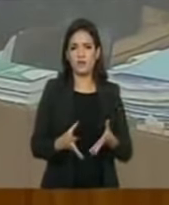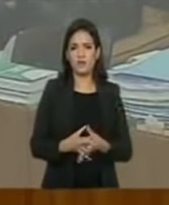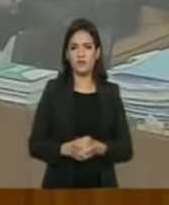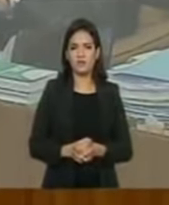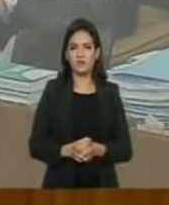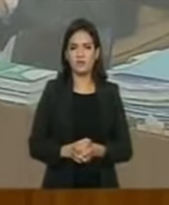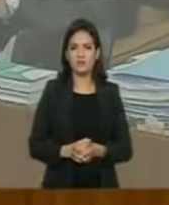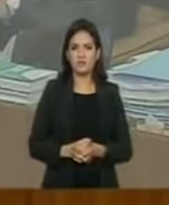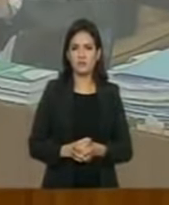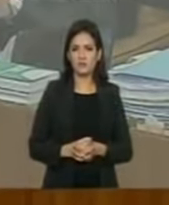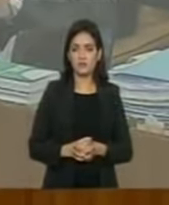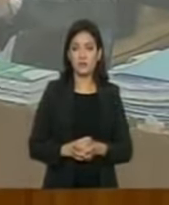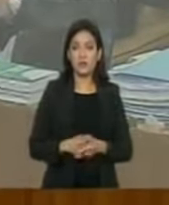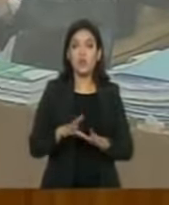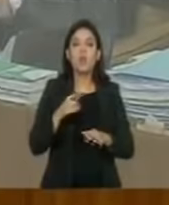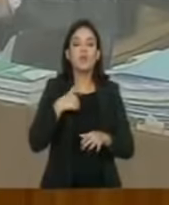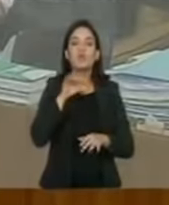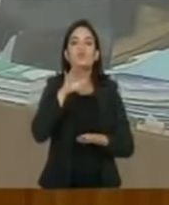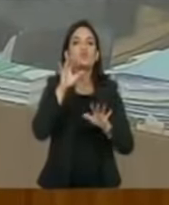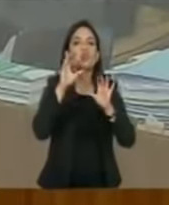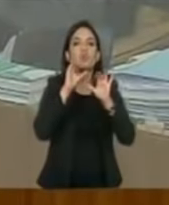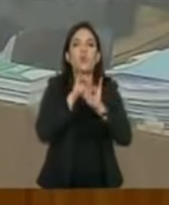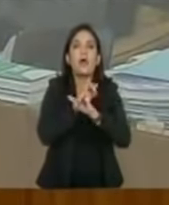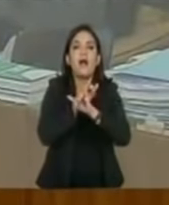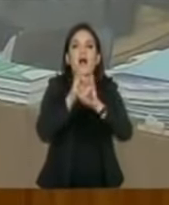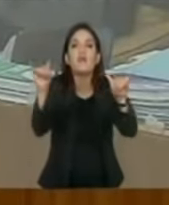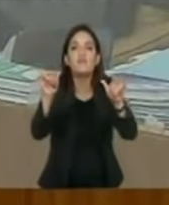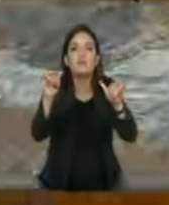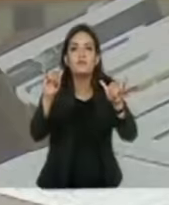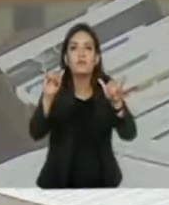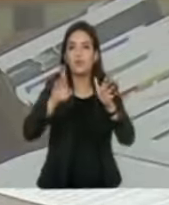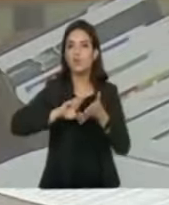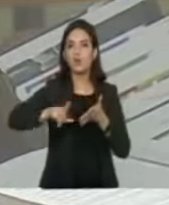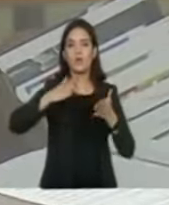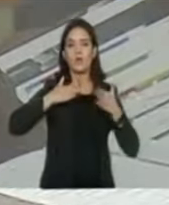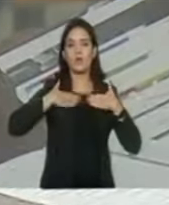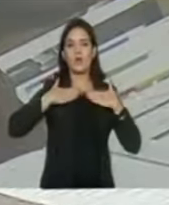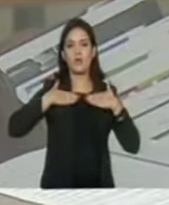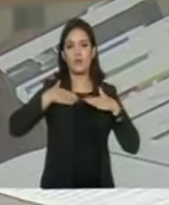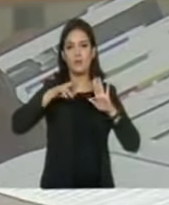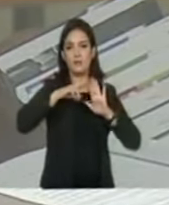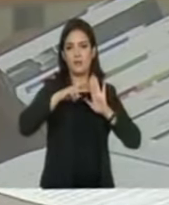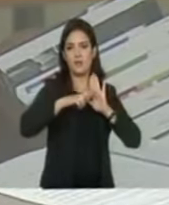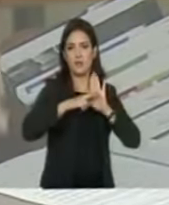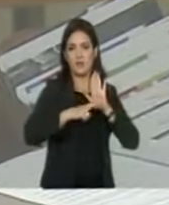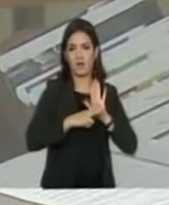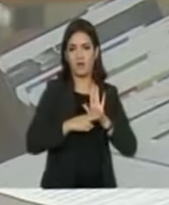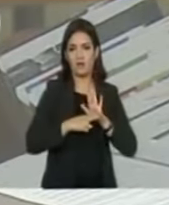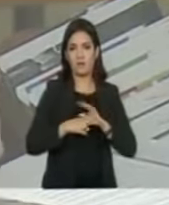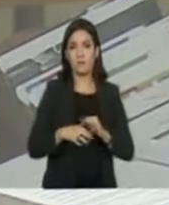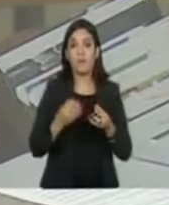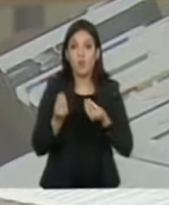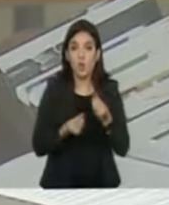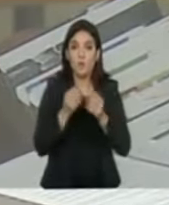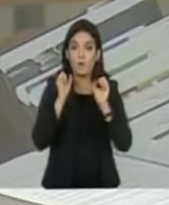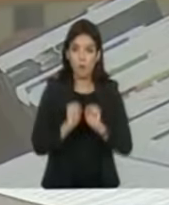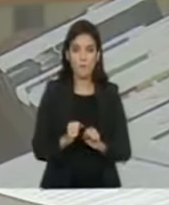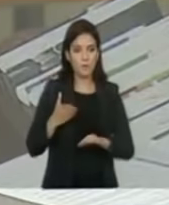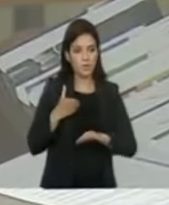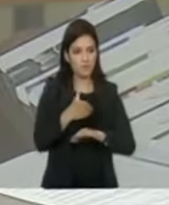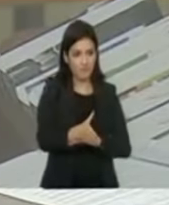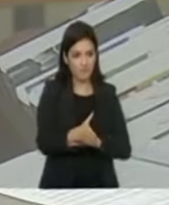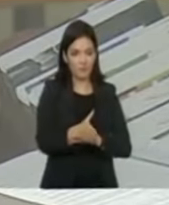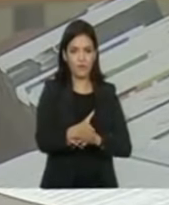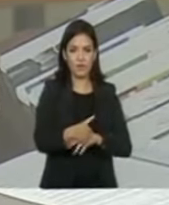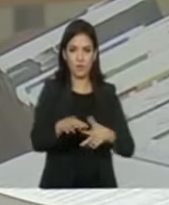para já fazer a comunicação é presidente da república o livro com ele posso vir para o prédio do poder